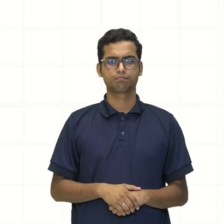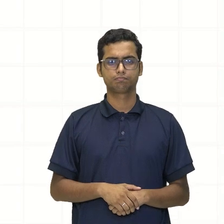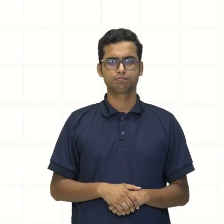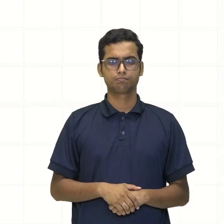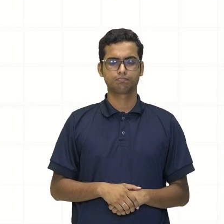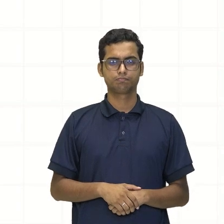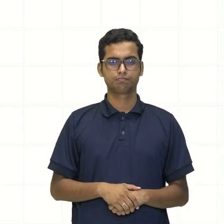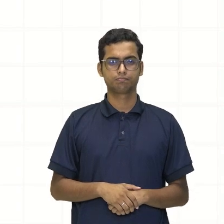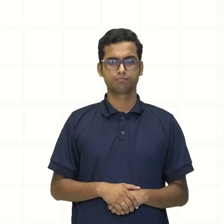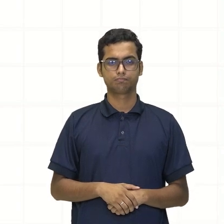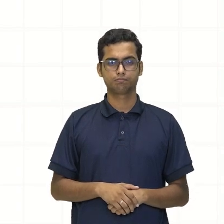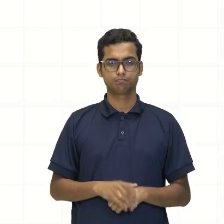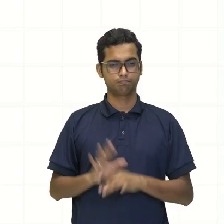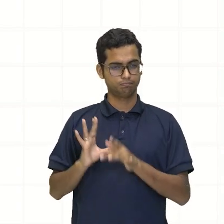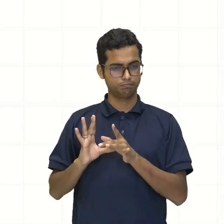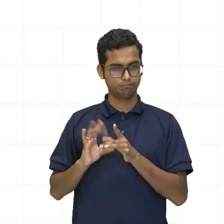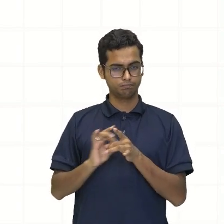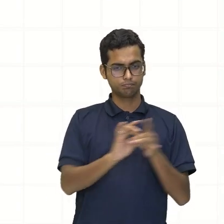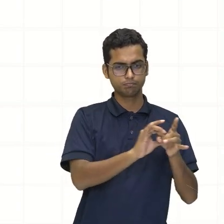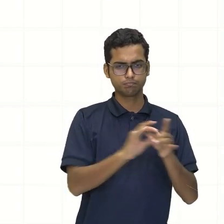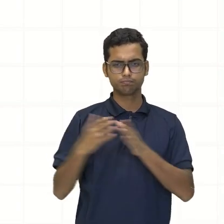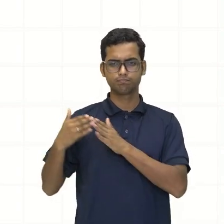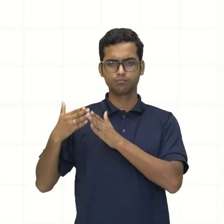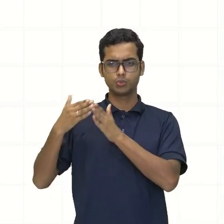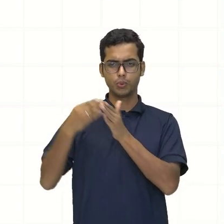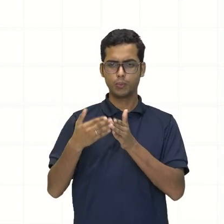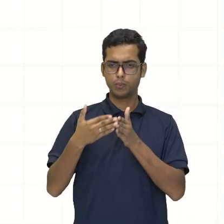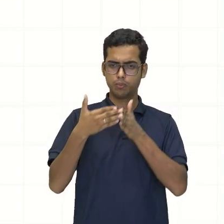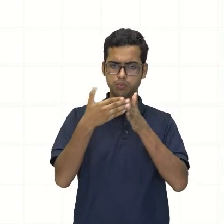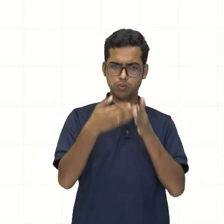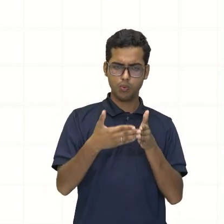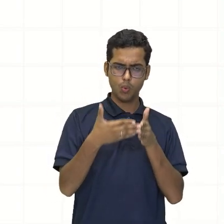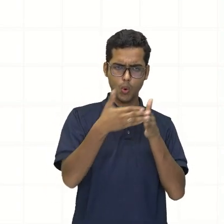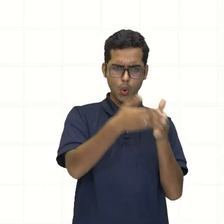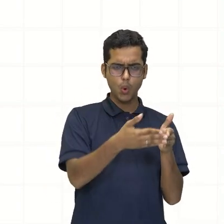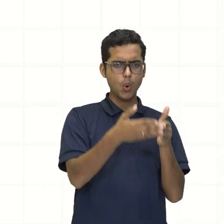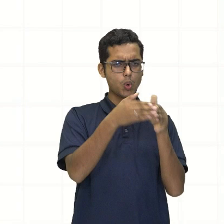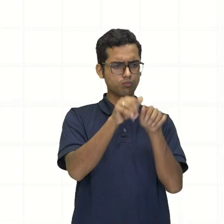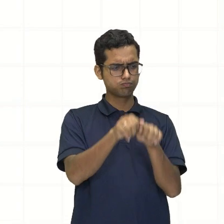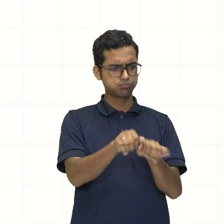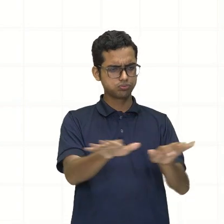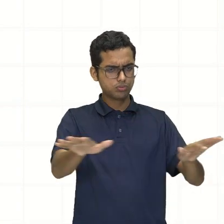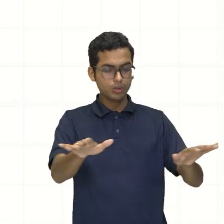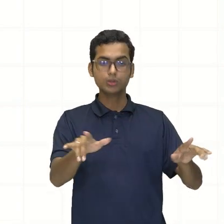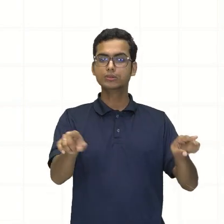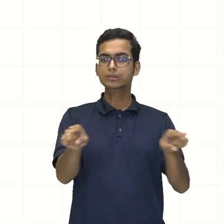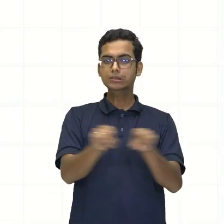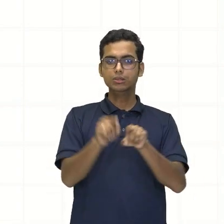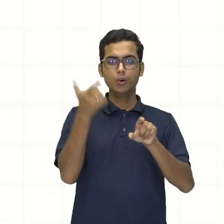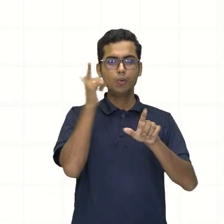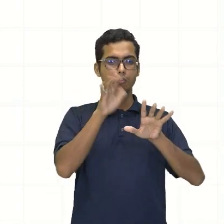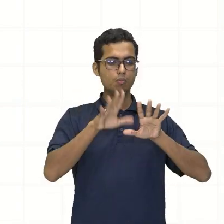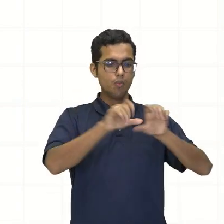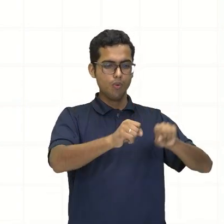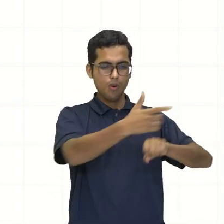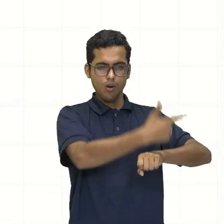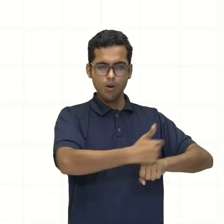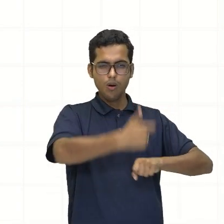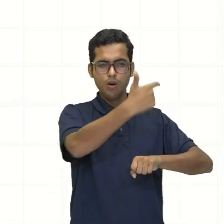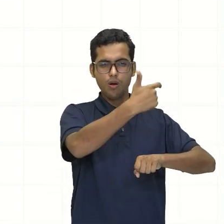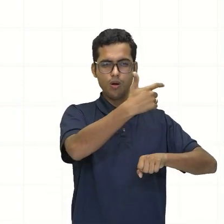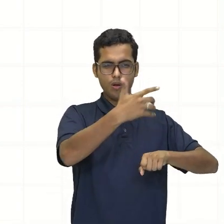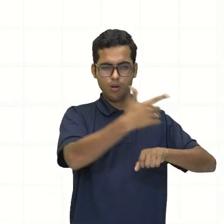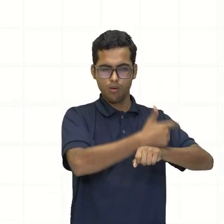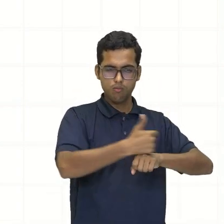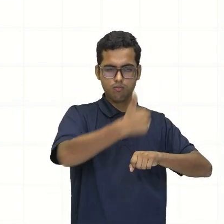No contexto das grandes navegações, no contexto de conquistar novos territórios, do